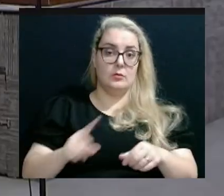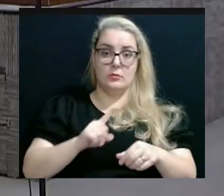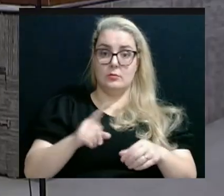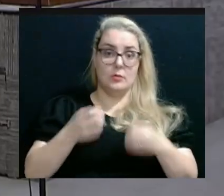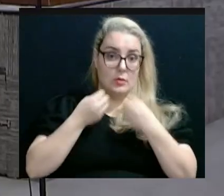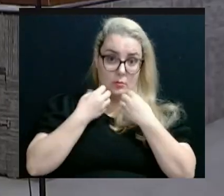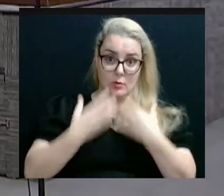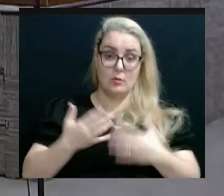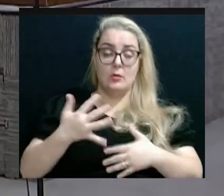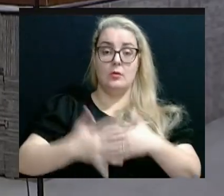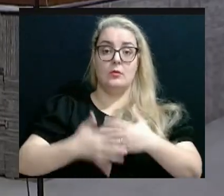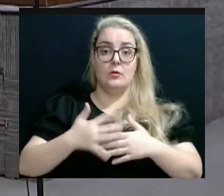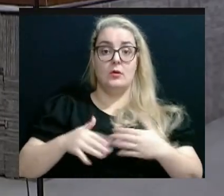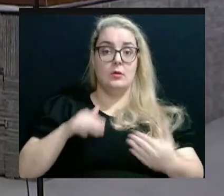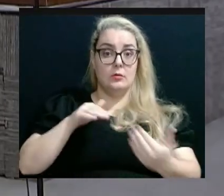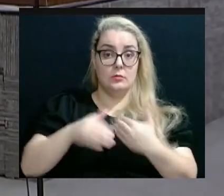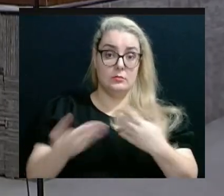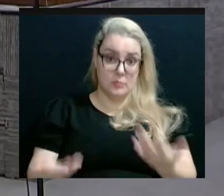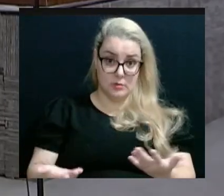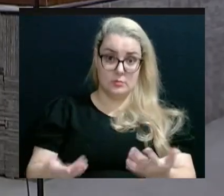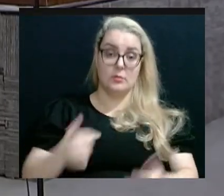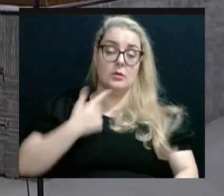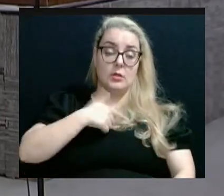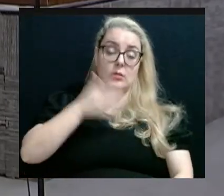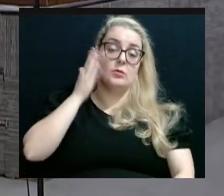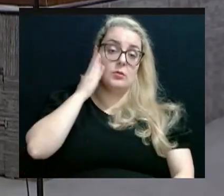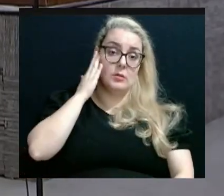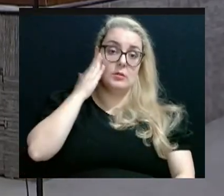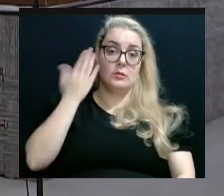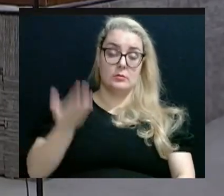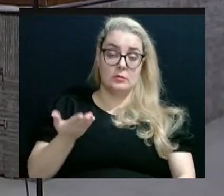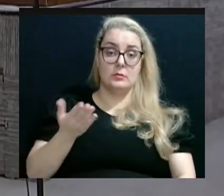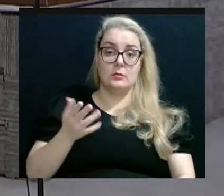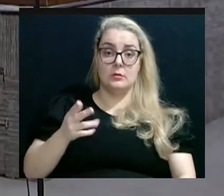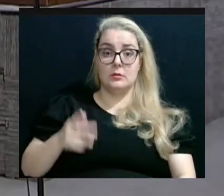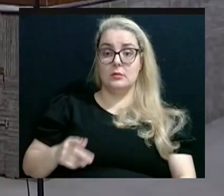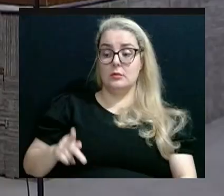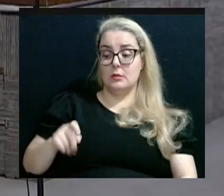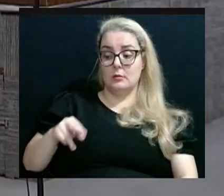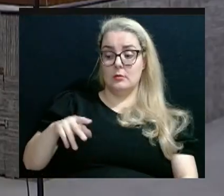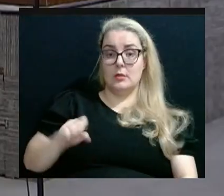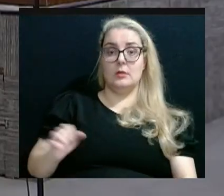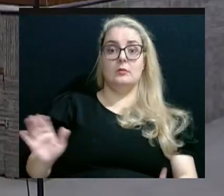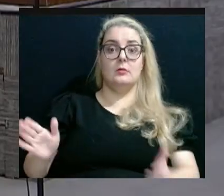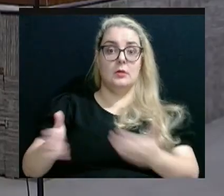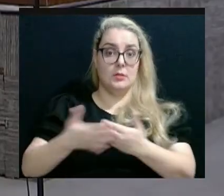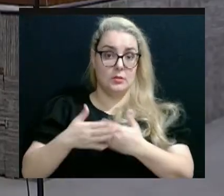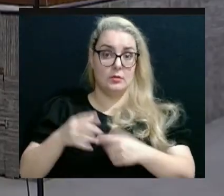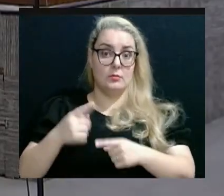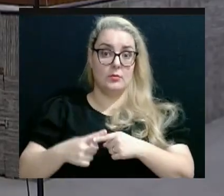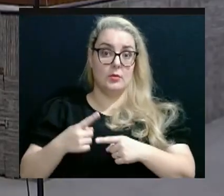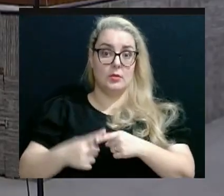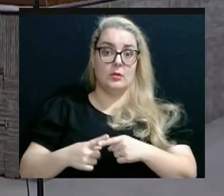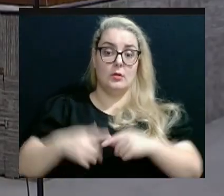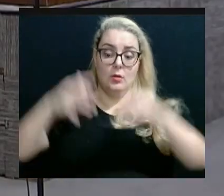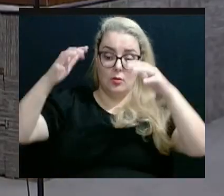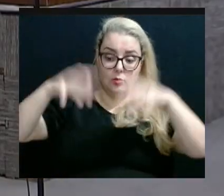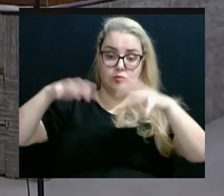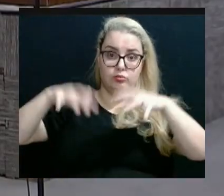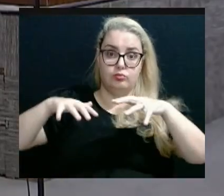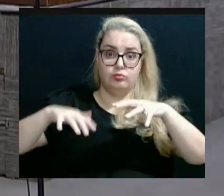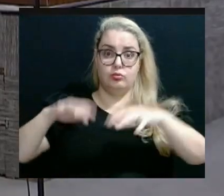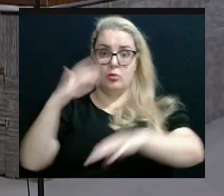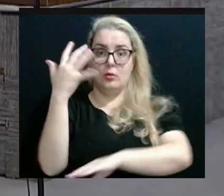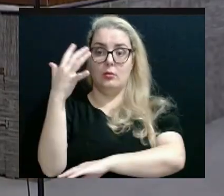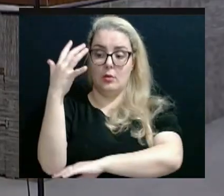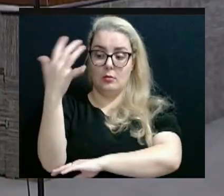atrapalhar o trânsito. E a gente sabe, né? Tem parques que são fechados porque às vezes tem aquele momento de chuva e a árvore pode cair em cima de